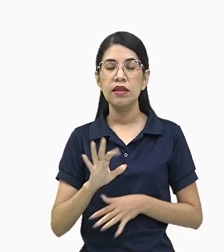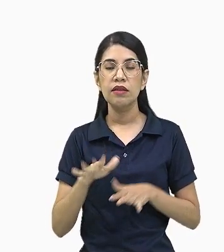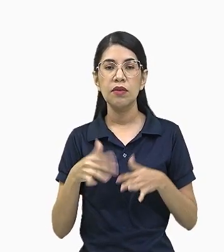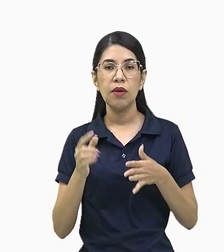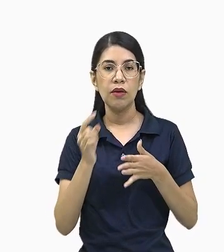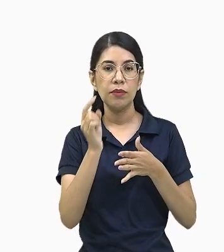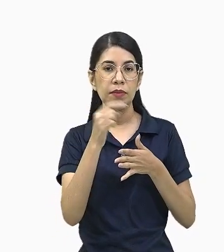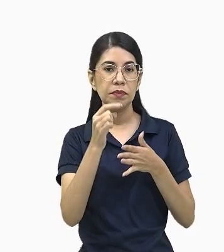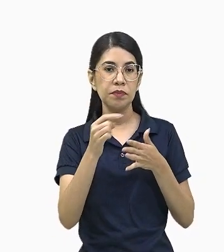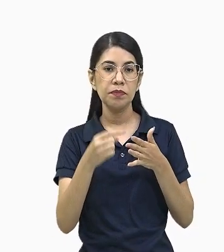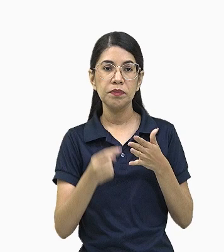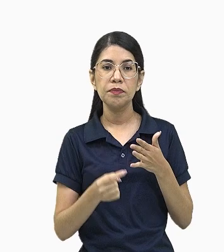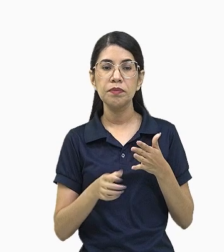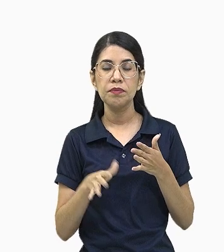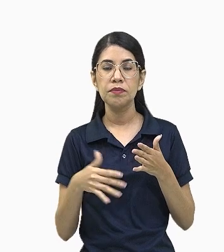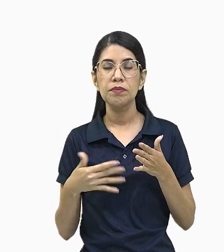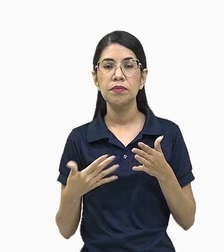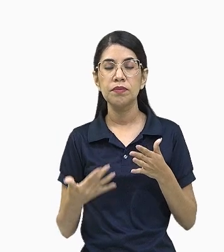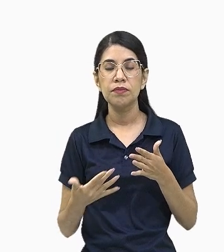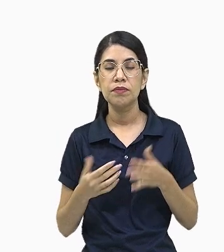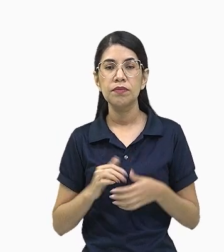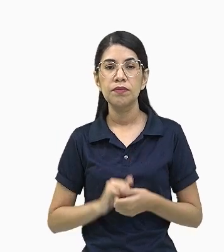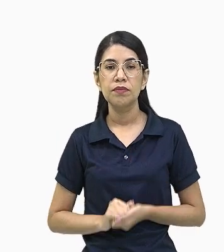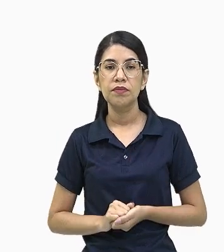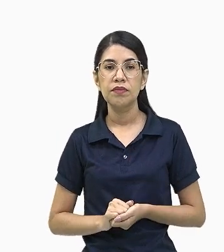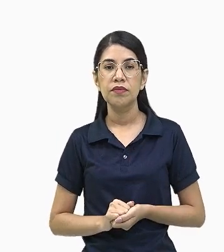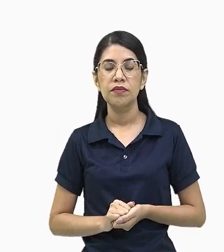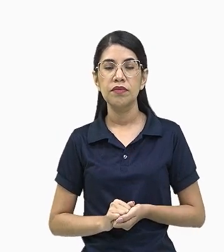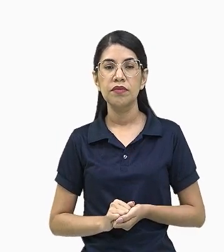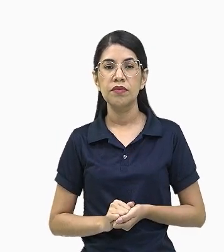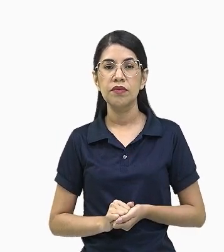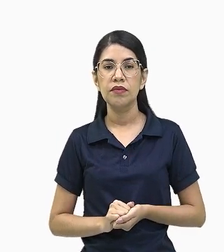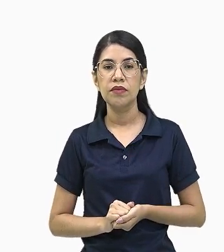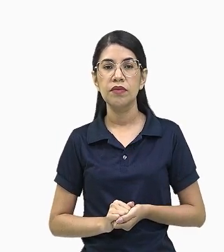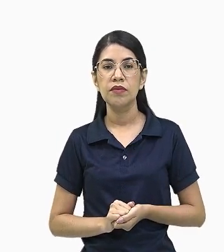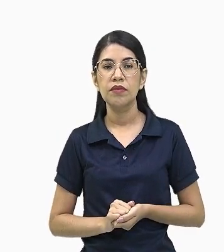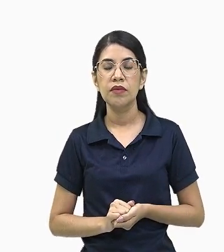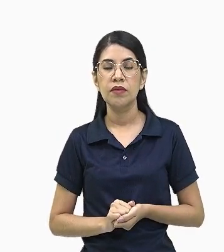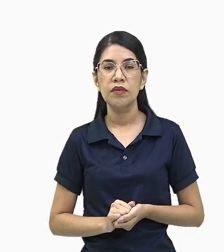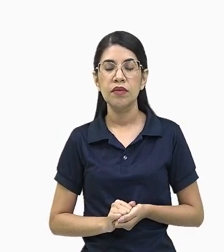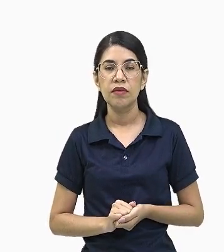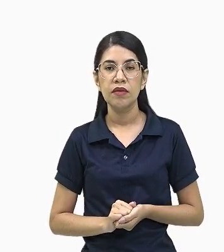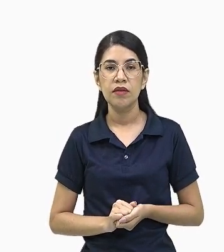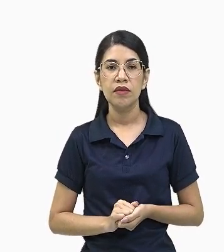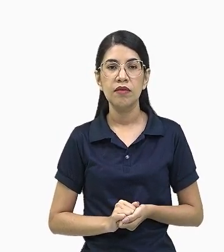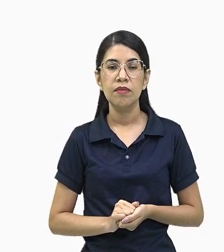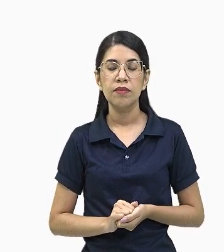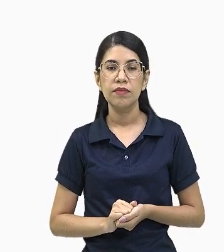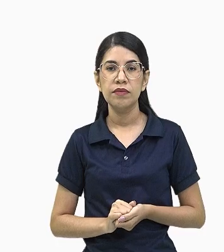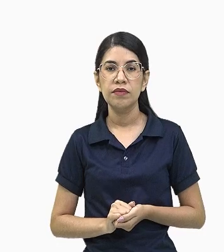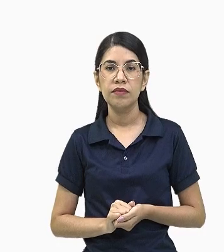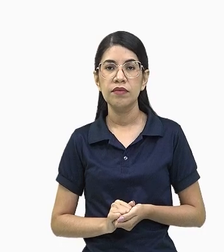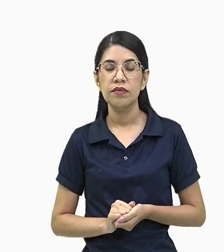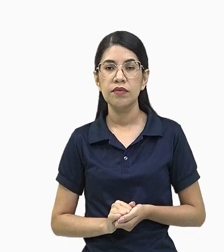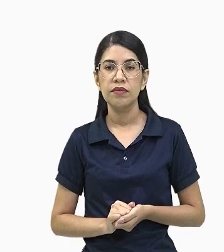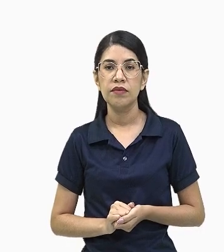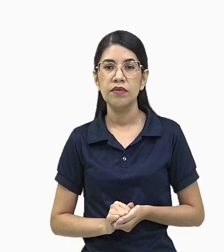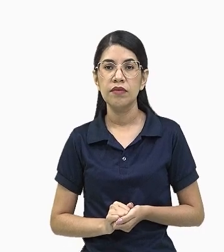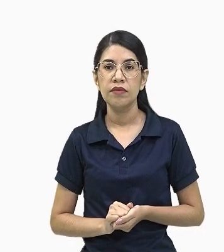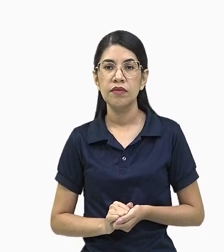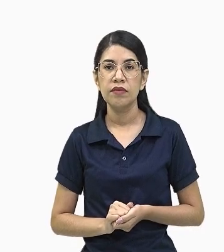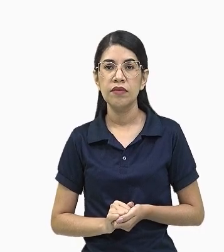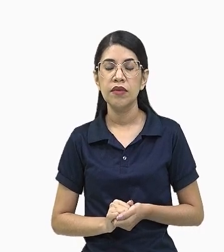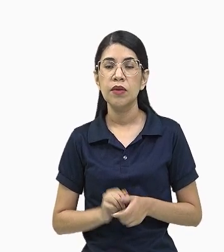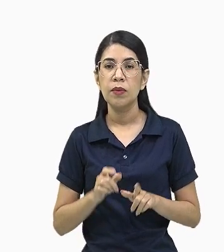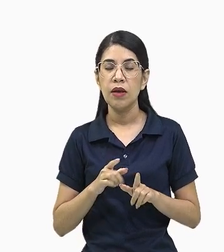tenho certeza. Bora ver a resposta correta aí, então. My friend didn't go to the market yesterday.